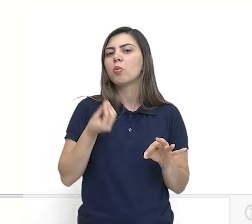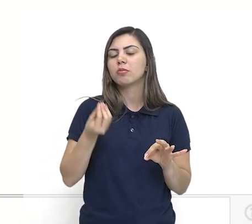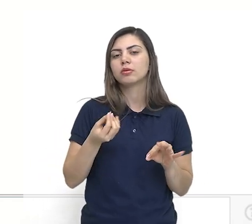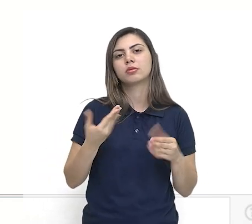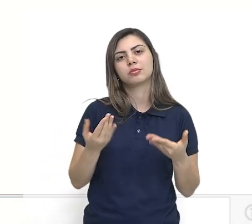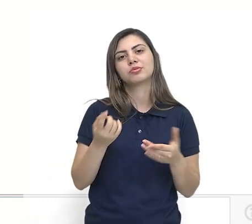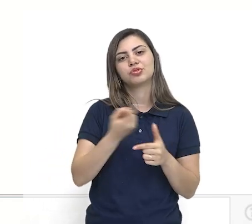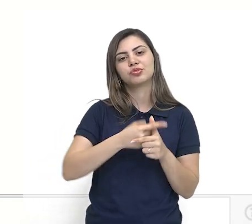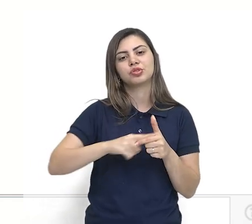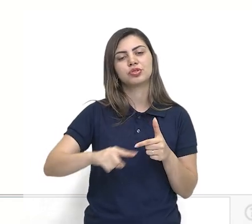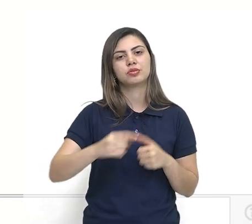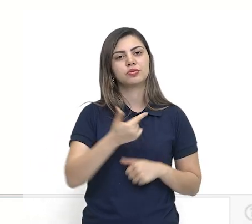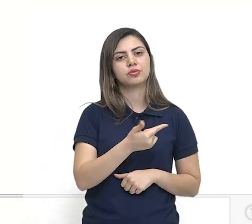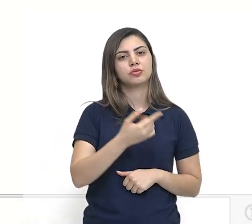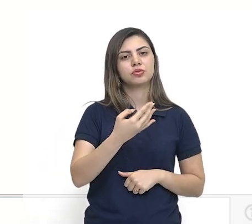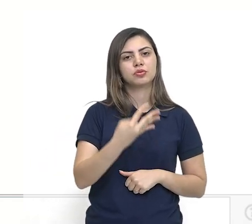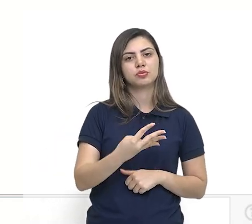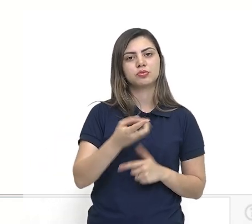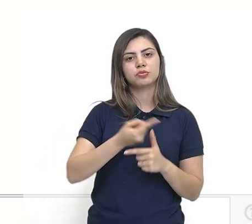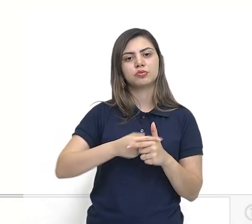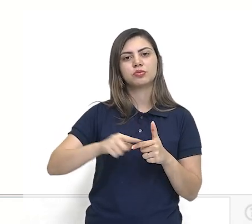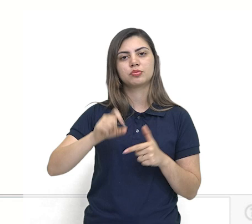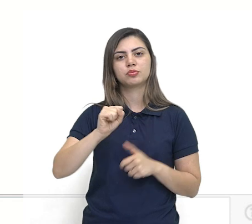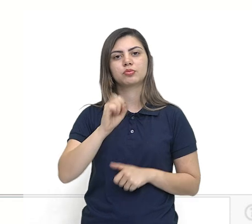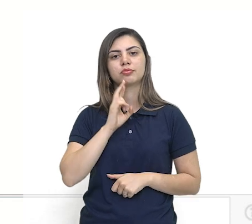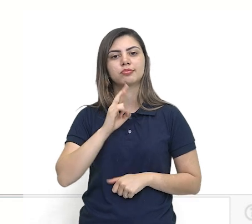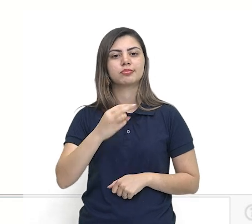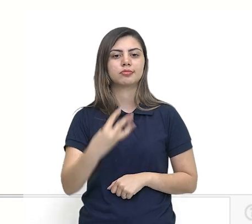por 8 vai dar quanto? 3.